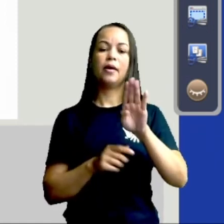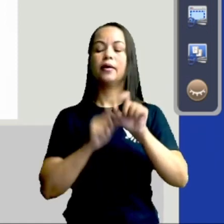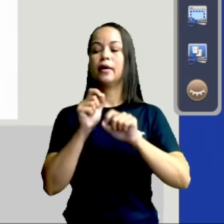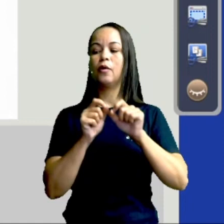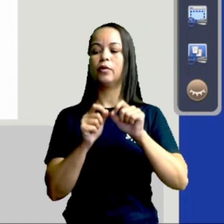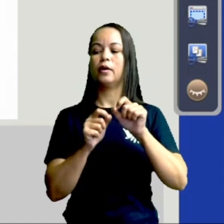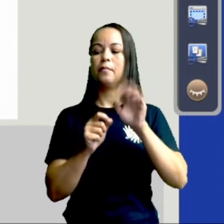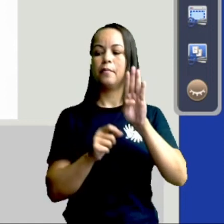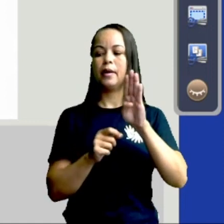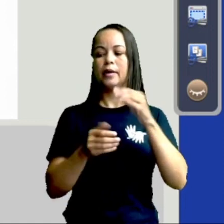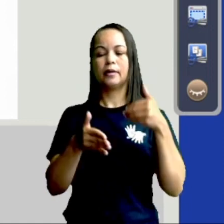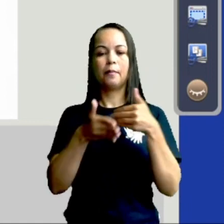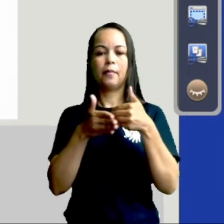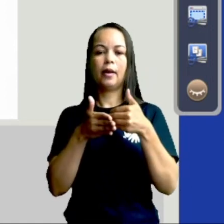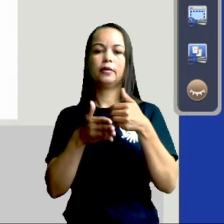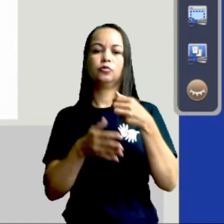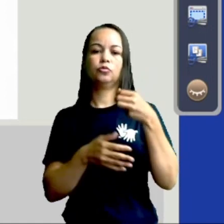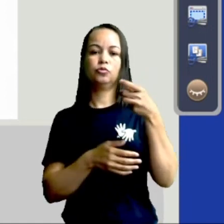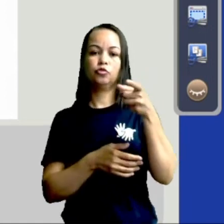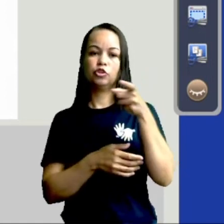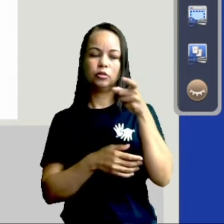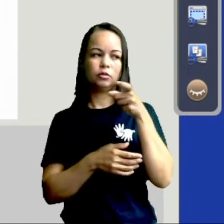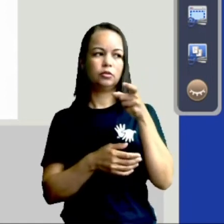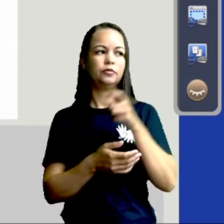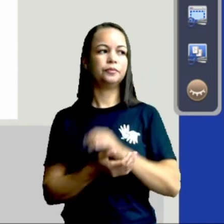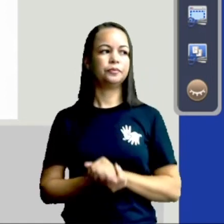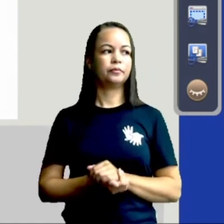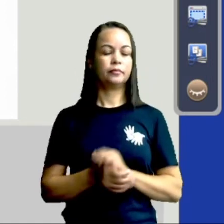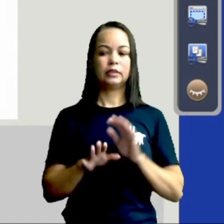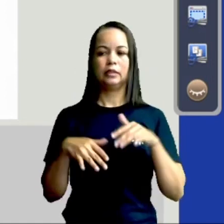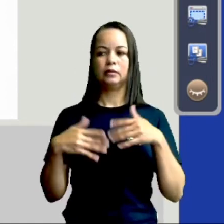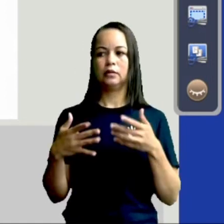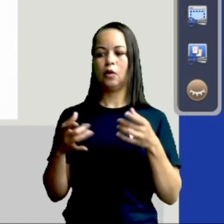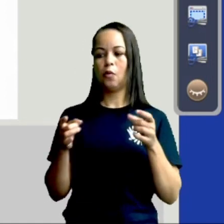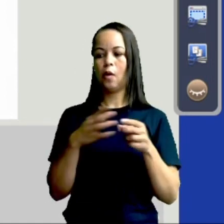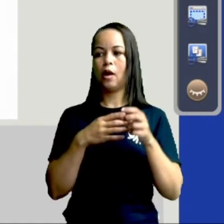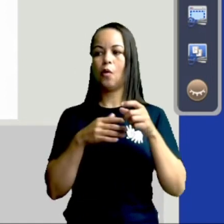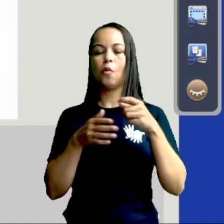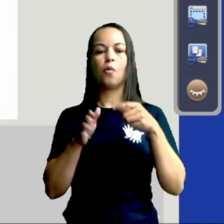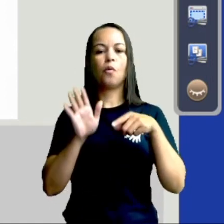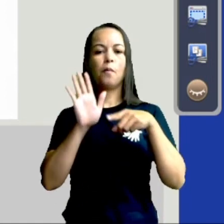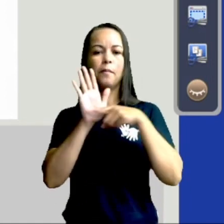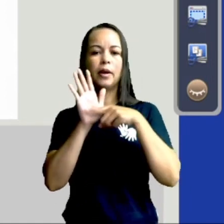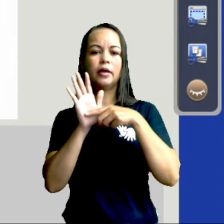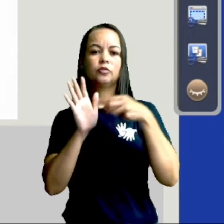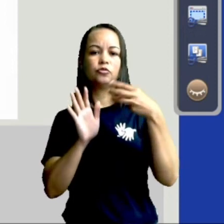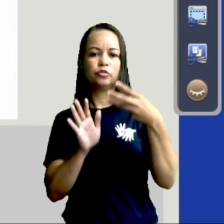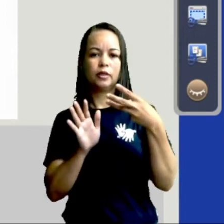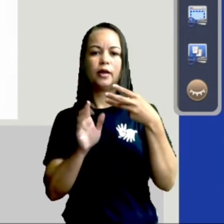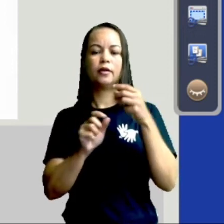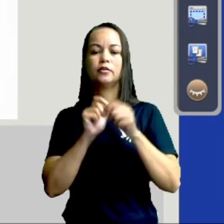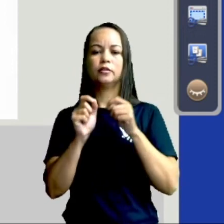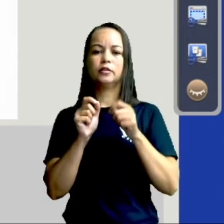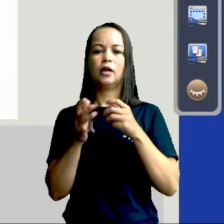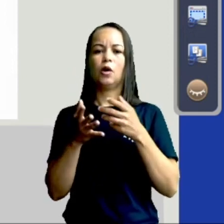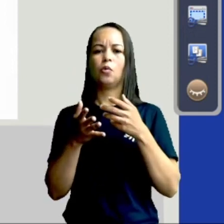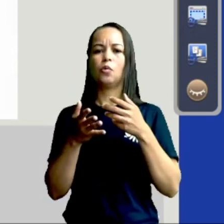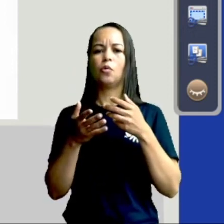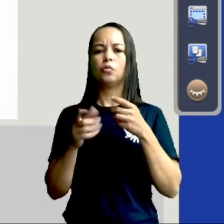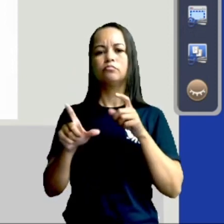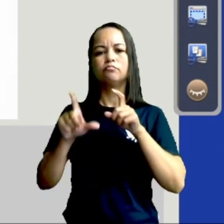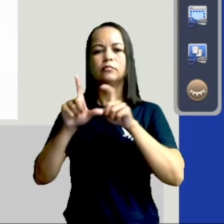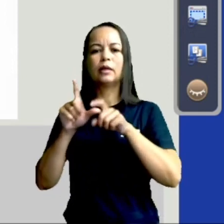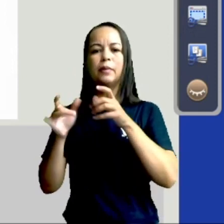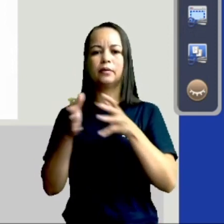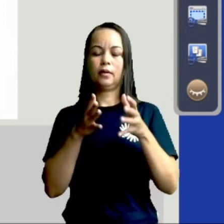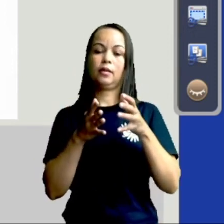perto do x, tá? Então, olha aqui, ó, quem está na frente do x é o menos 3. Quem é C? É o termo independente,